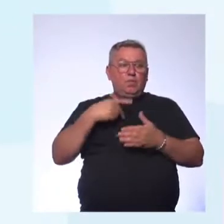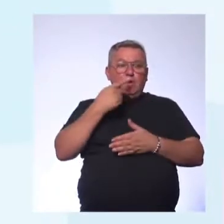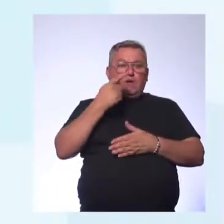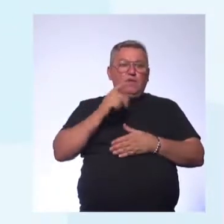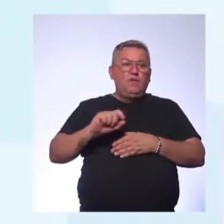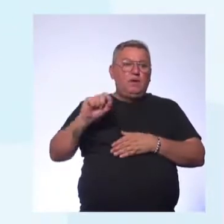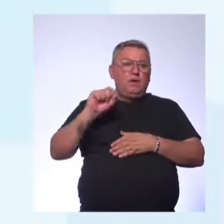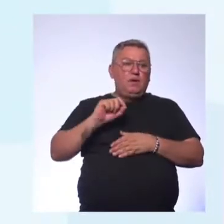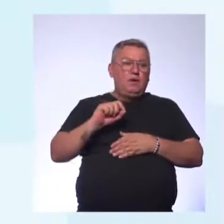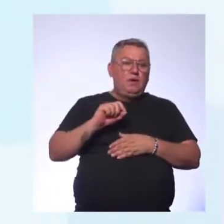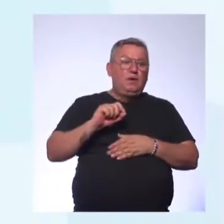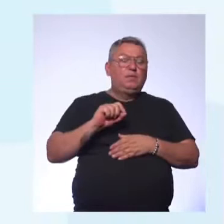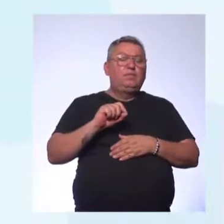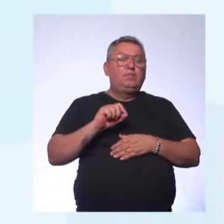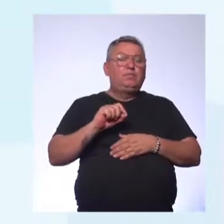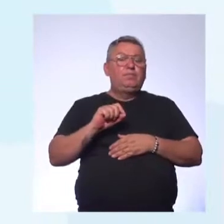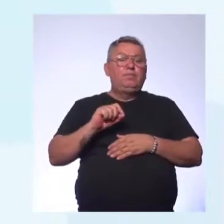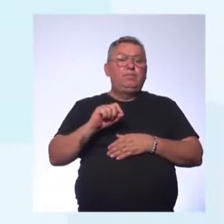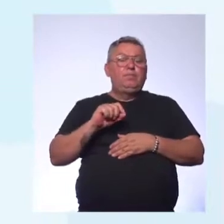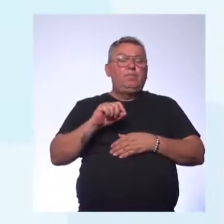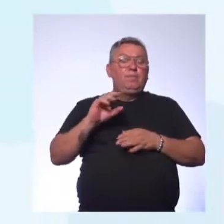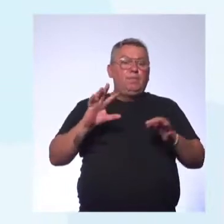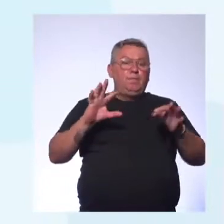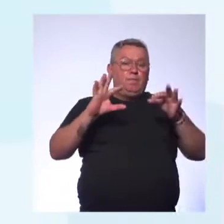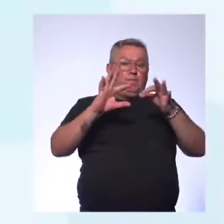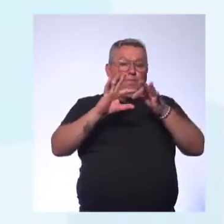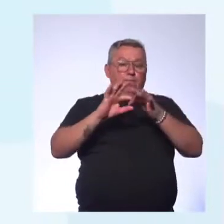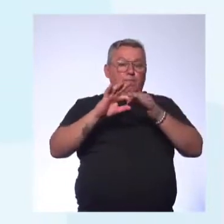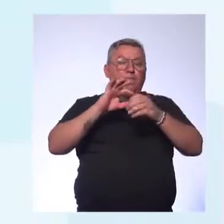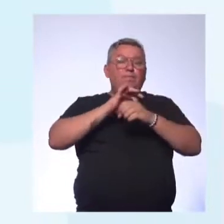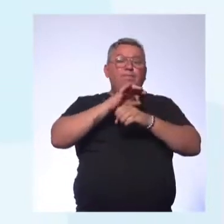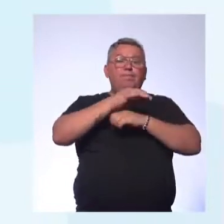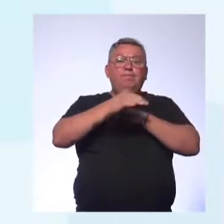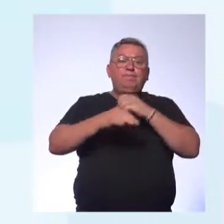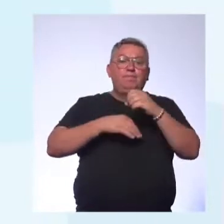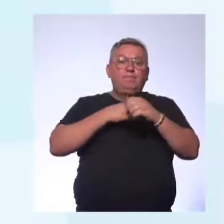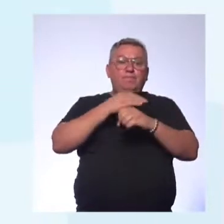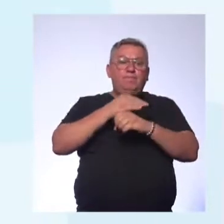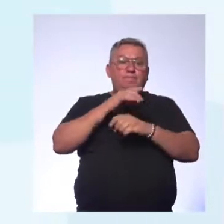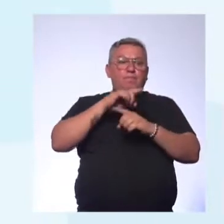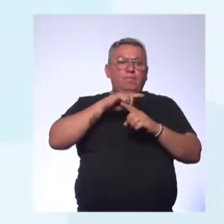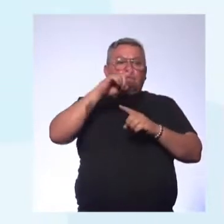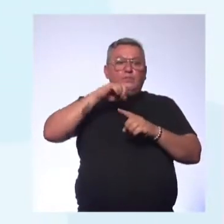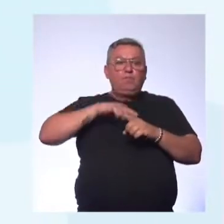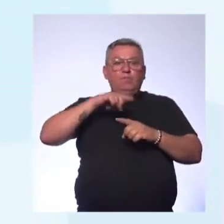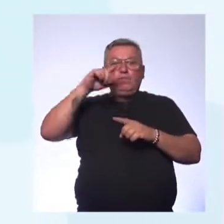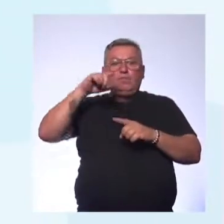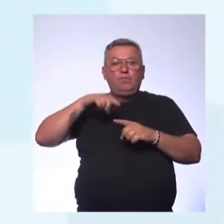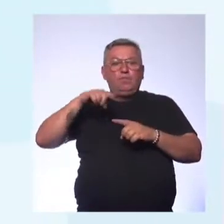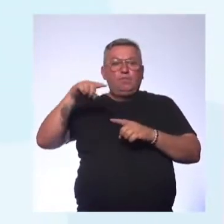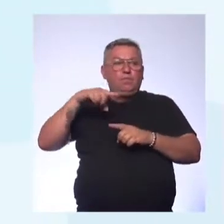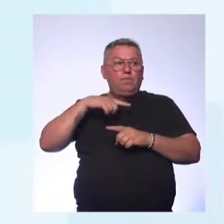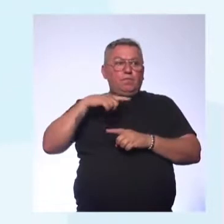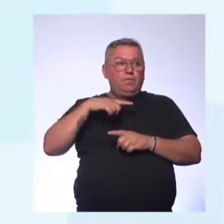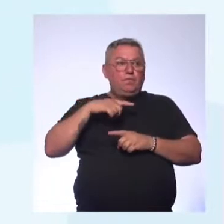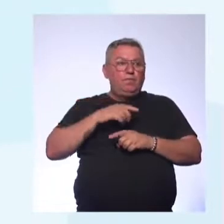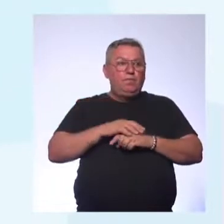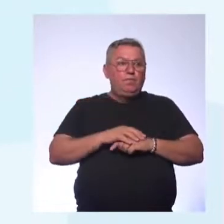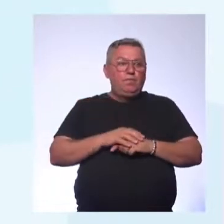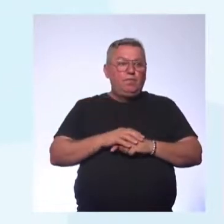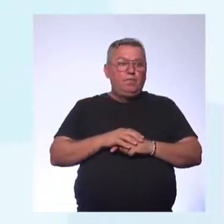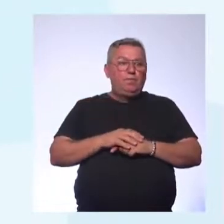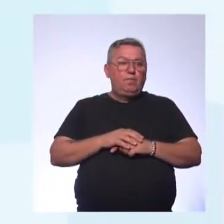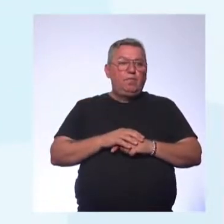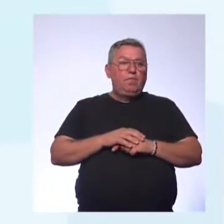que a formação a união entre essas moléculas vai ser por Zig Zag porque a que eu tenho hidrogénio